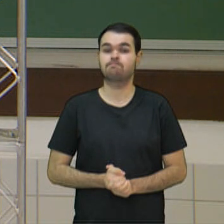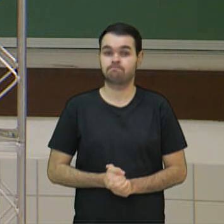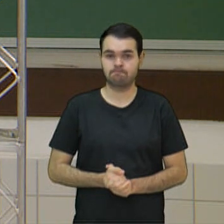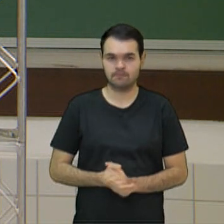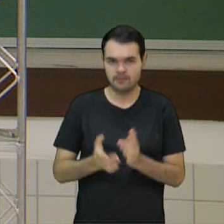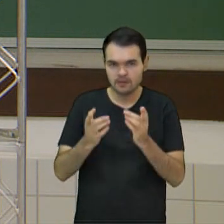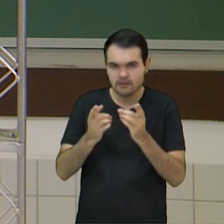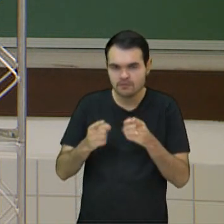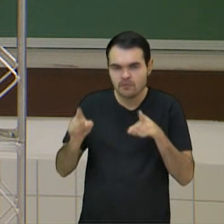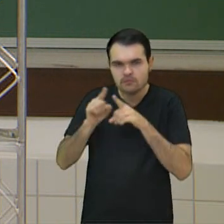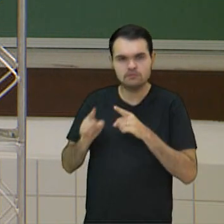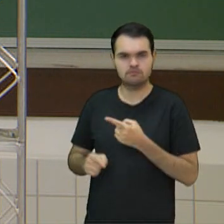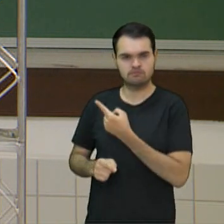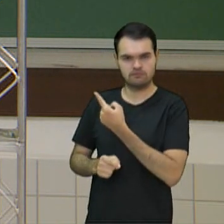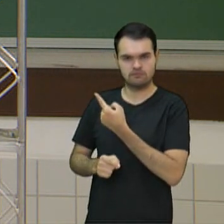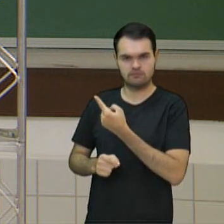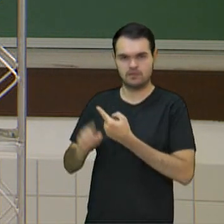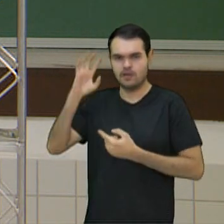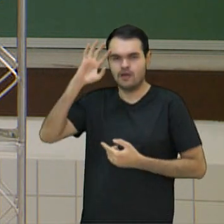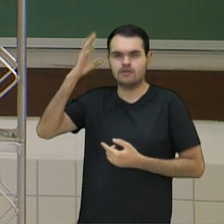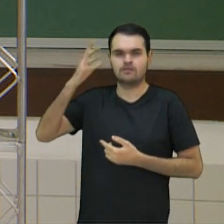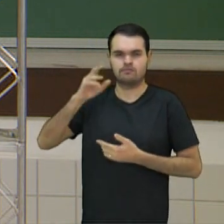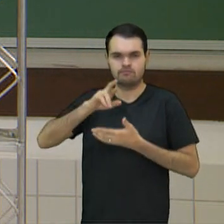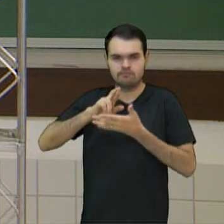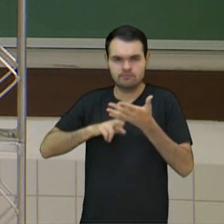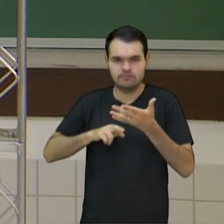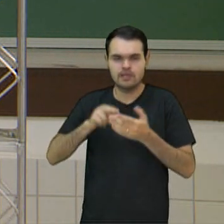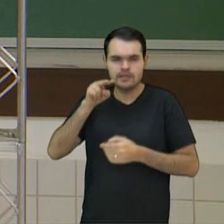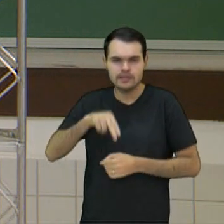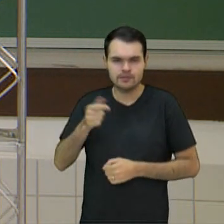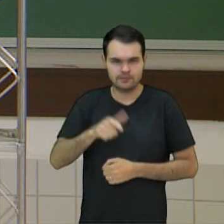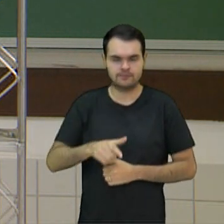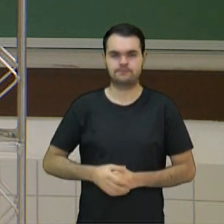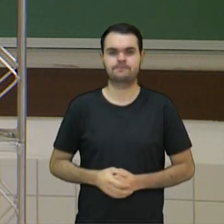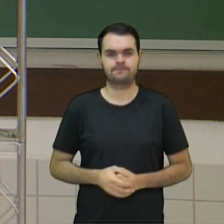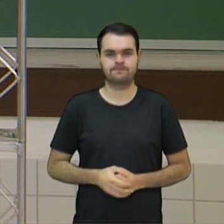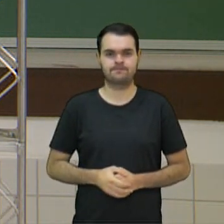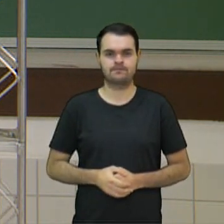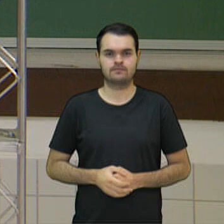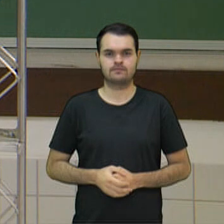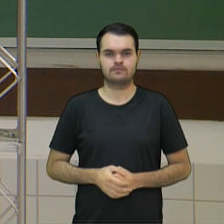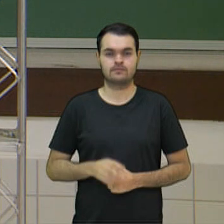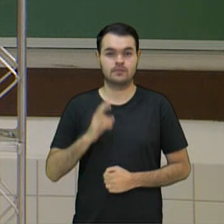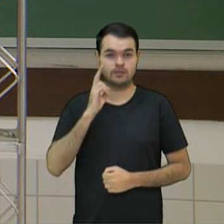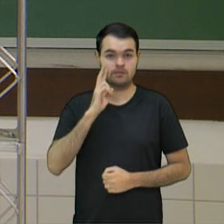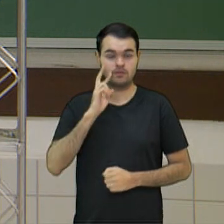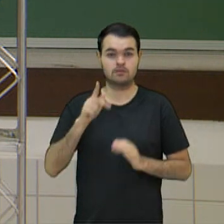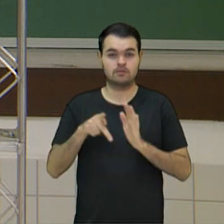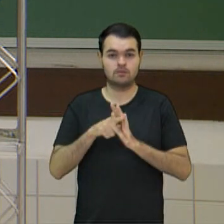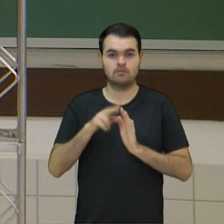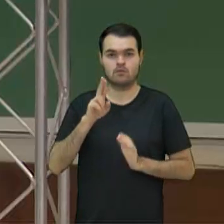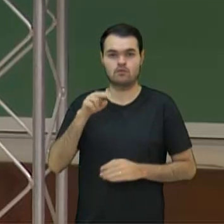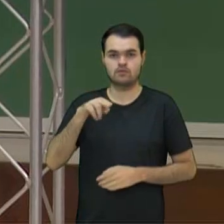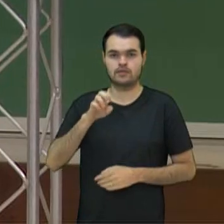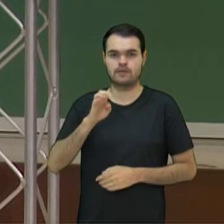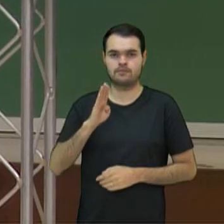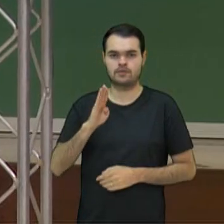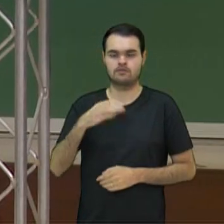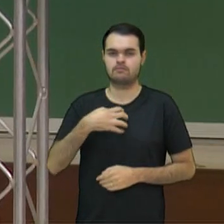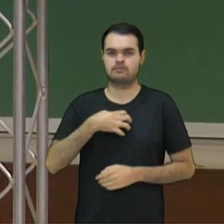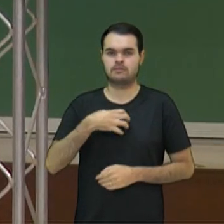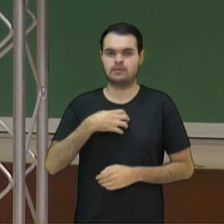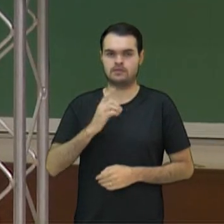Então, pessoal, voltando aqui na resolução do exercício, vou dar mais uma lida aqui, lembrando que ele caiu lá na UNEB da Bahia.